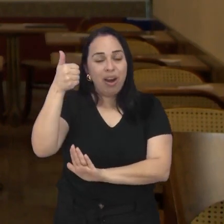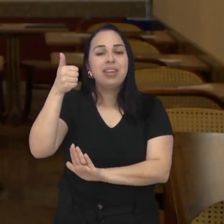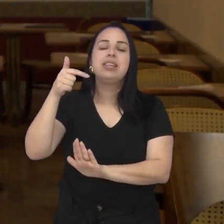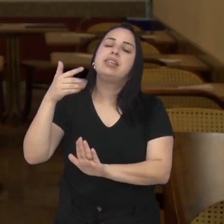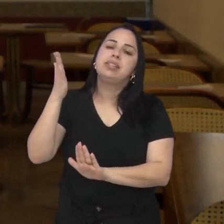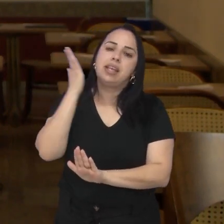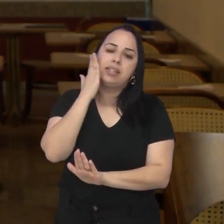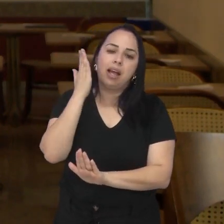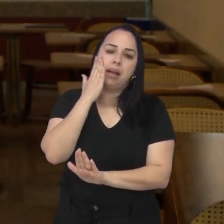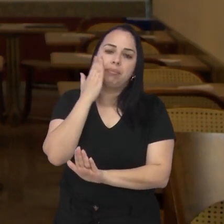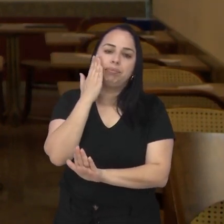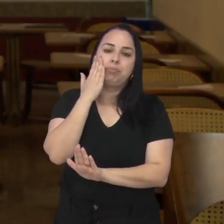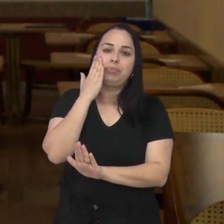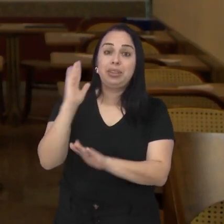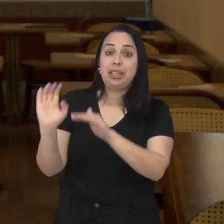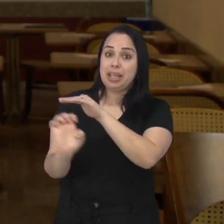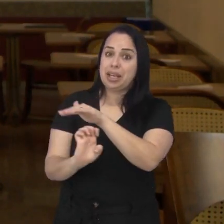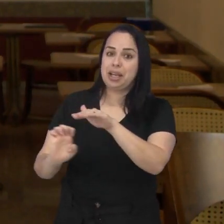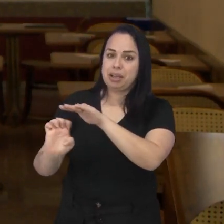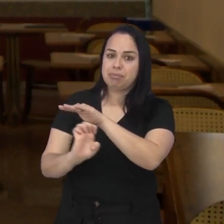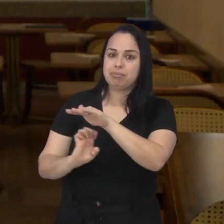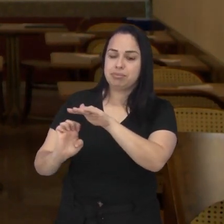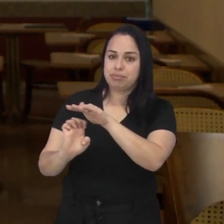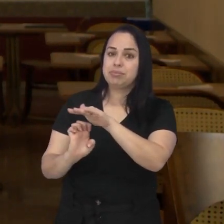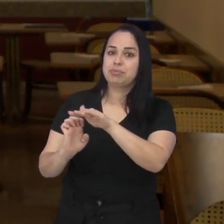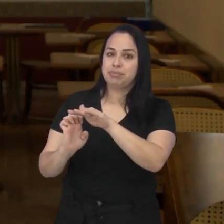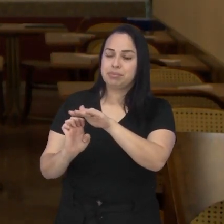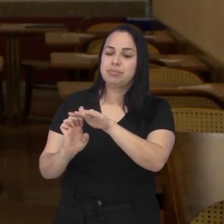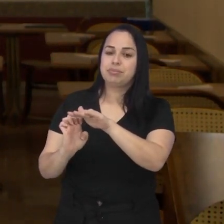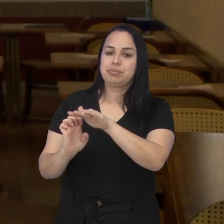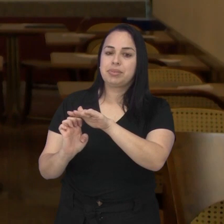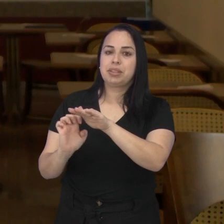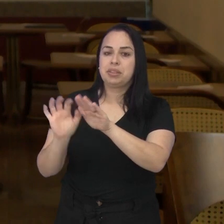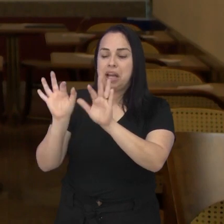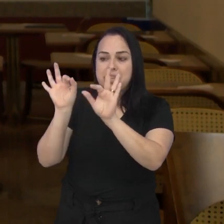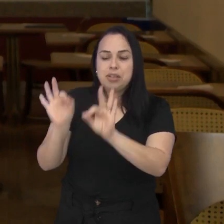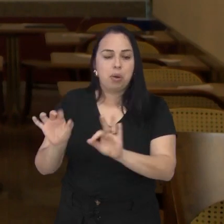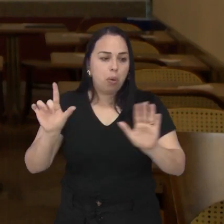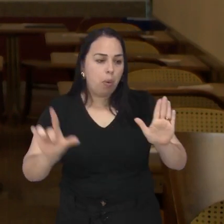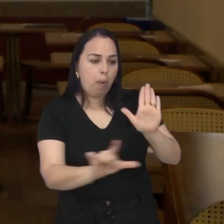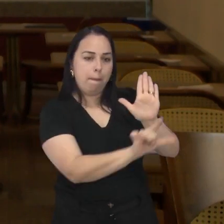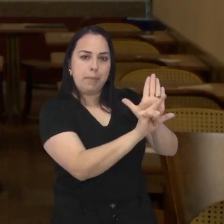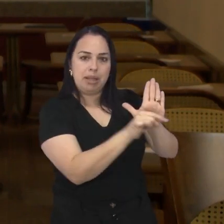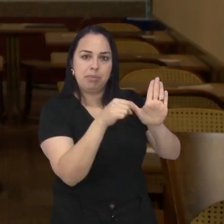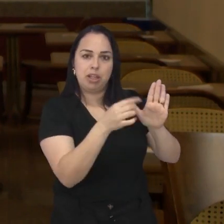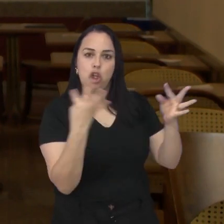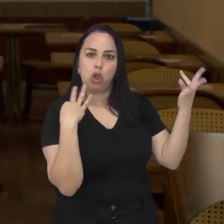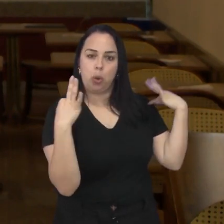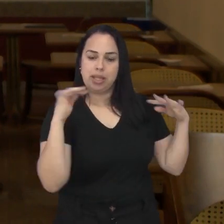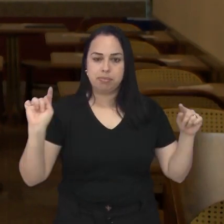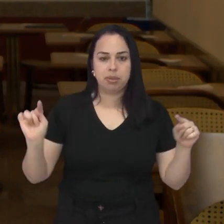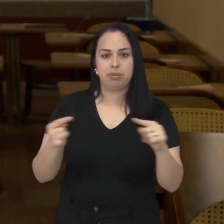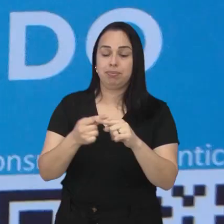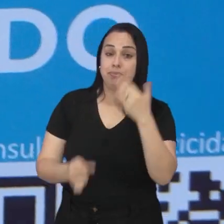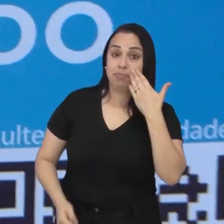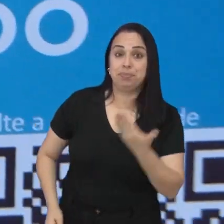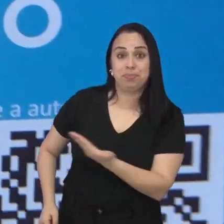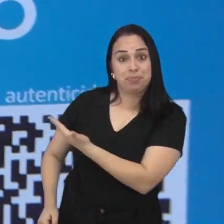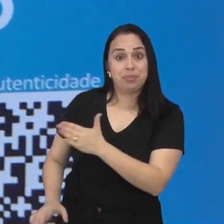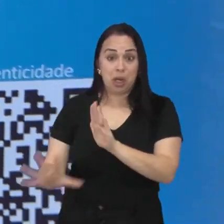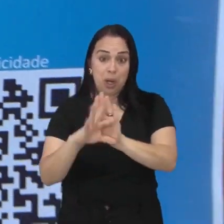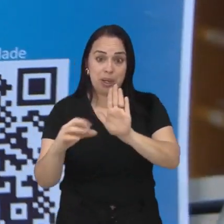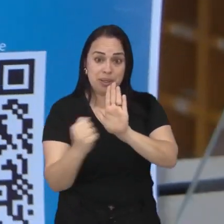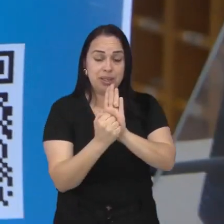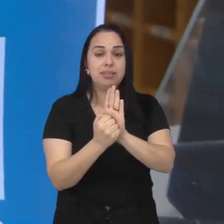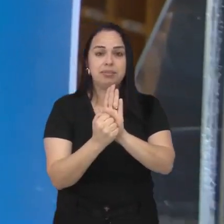certeza que o órgão, que a empresa ou que o fornecedor está dentro das leis do Ministério do Turismo. O